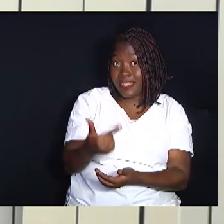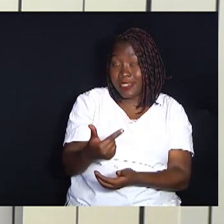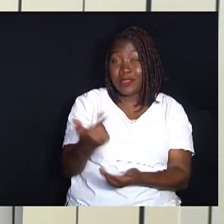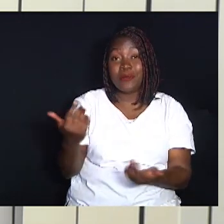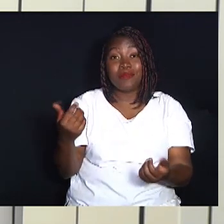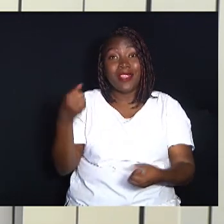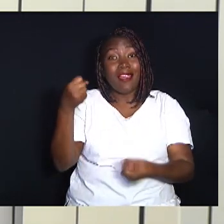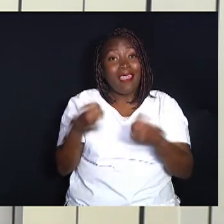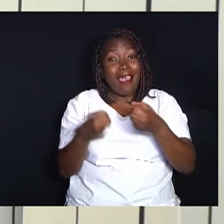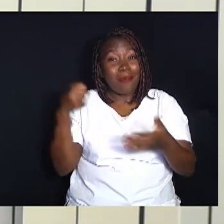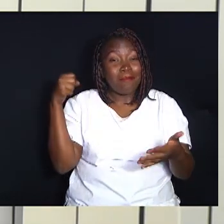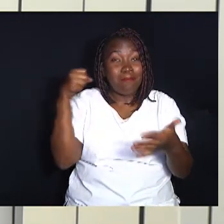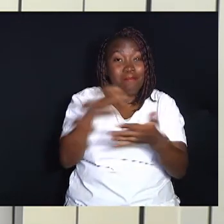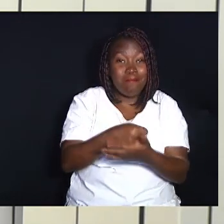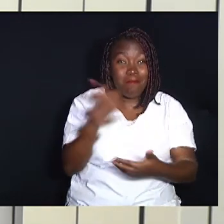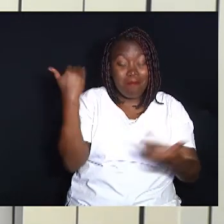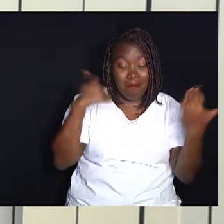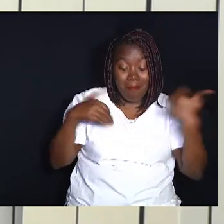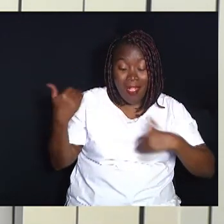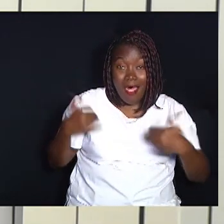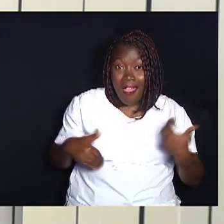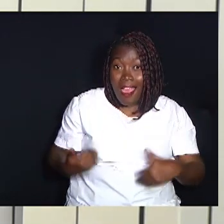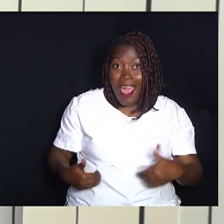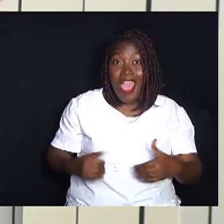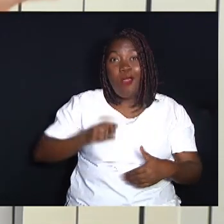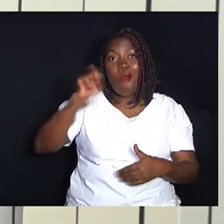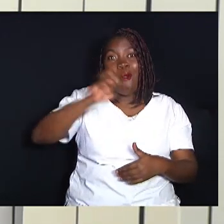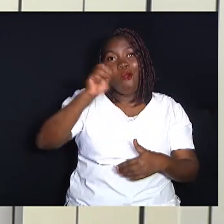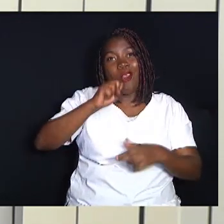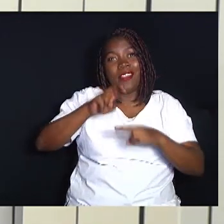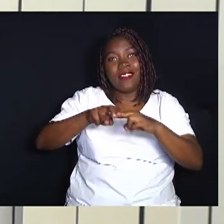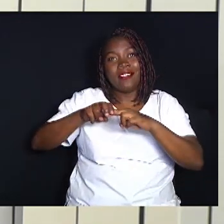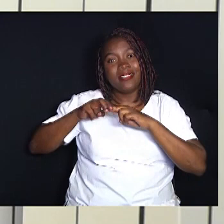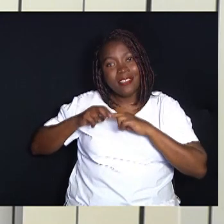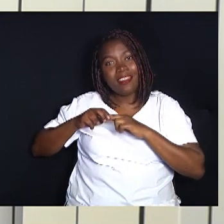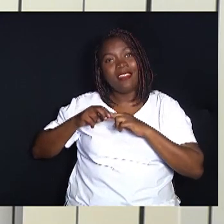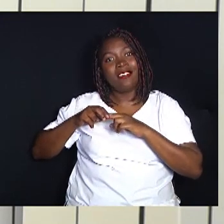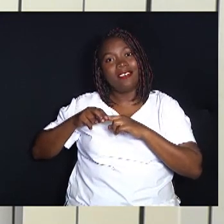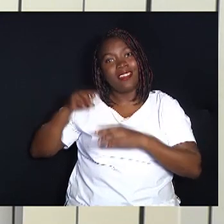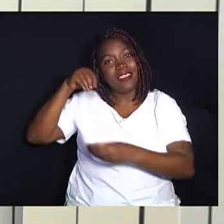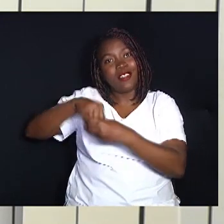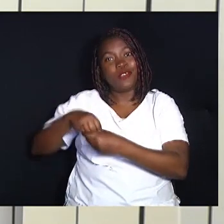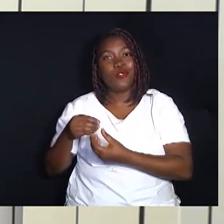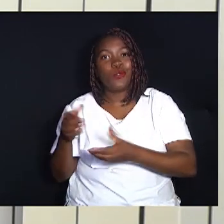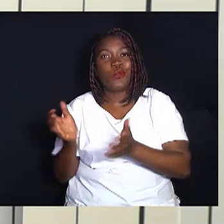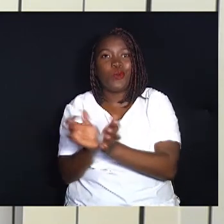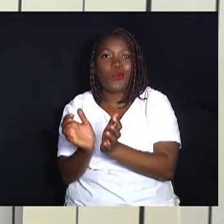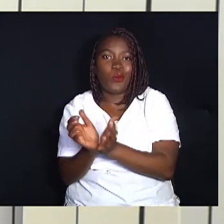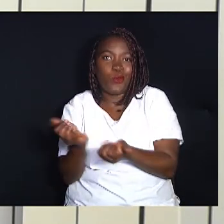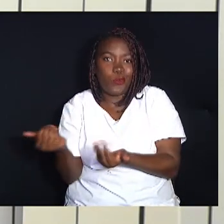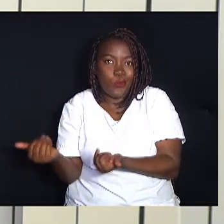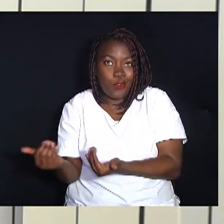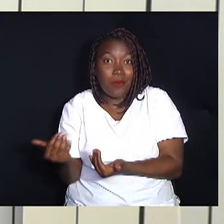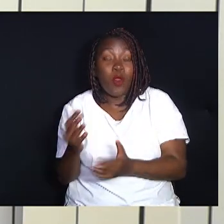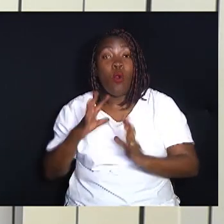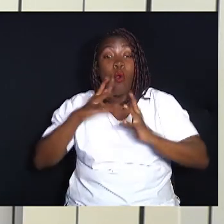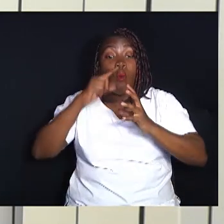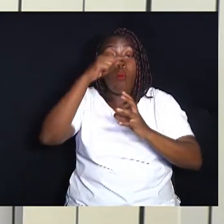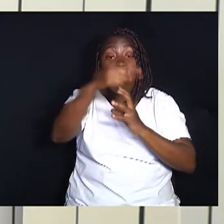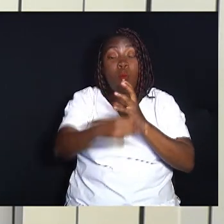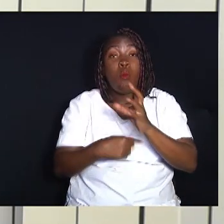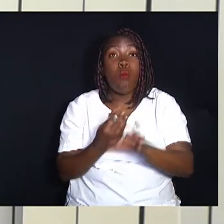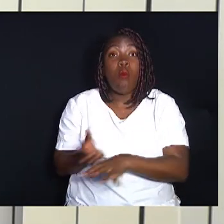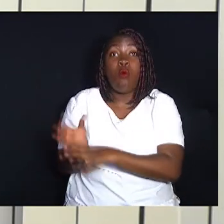8ª principal causa de morte entre os jovens. Em todo o mundo, mais de 1 milhão de mortes